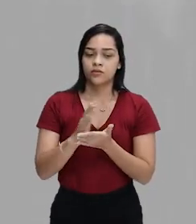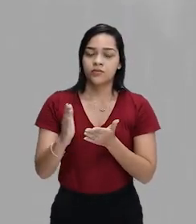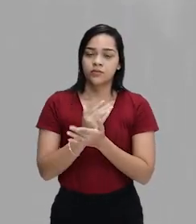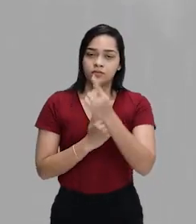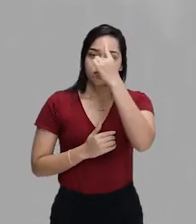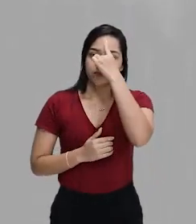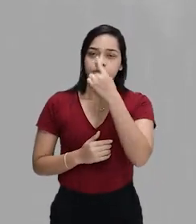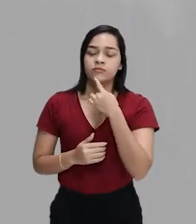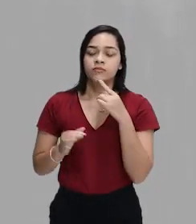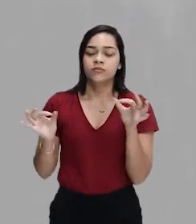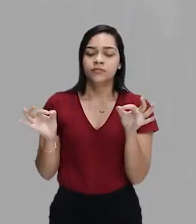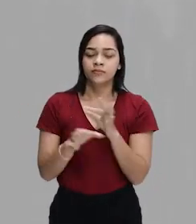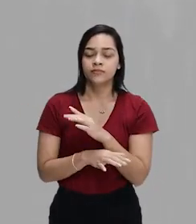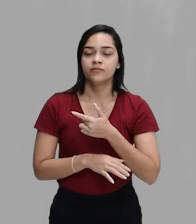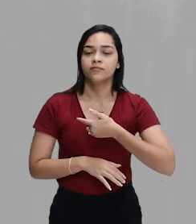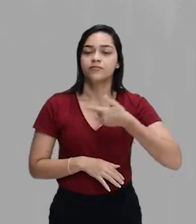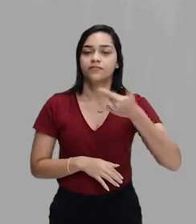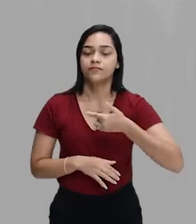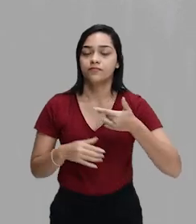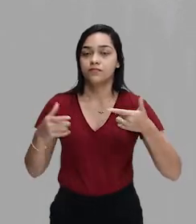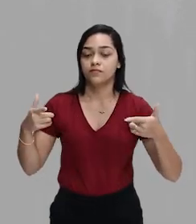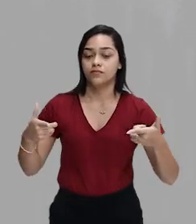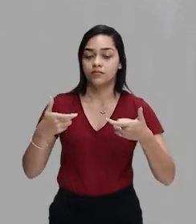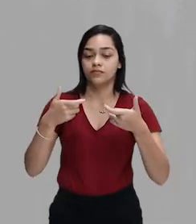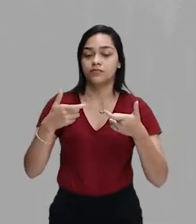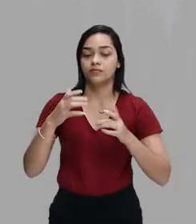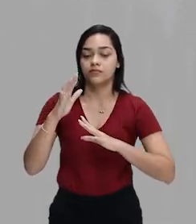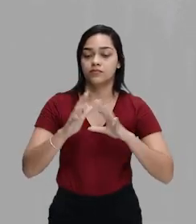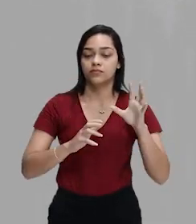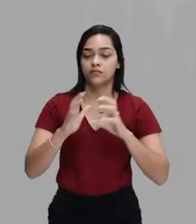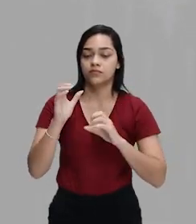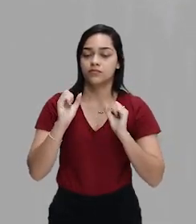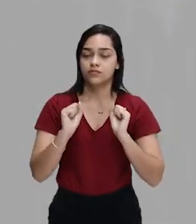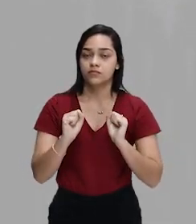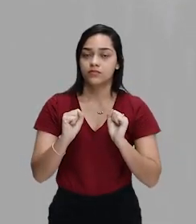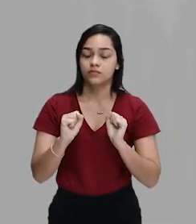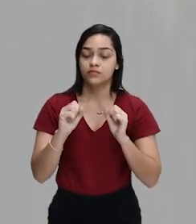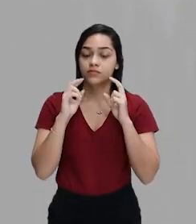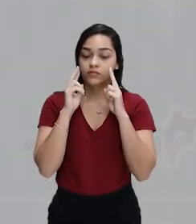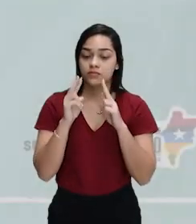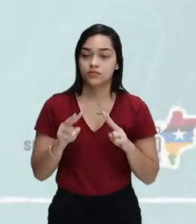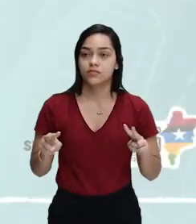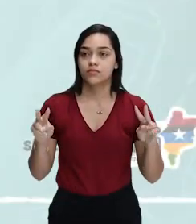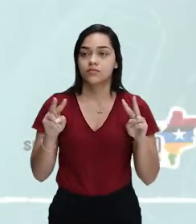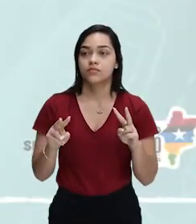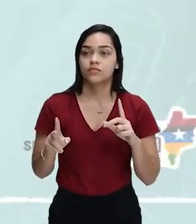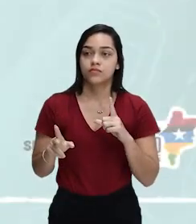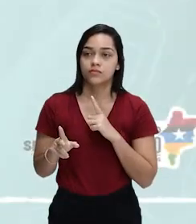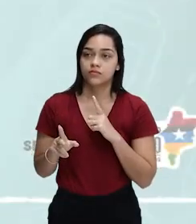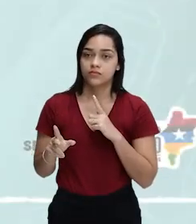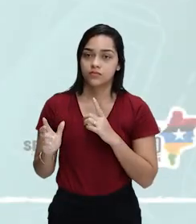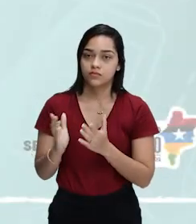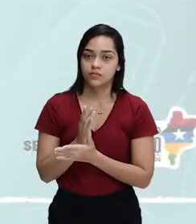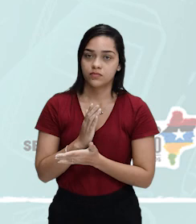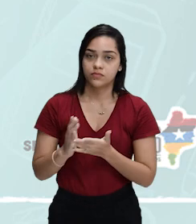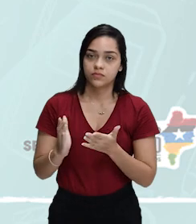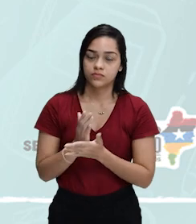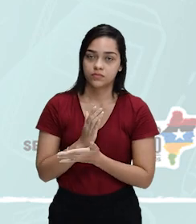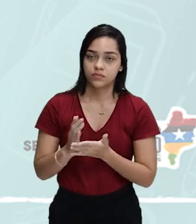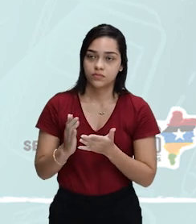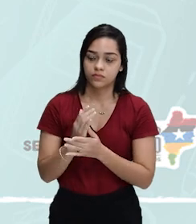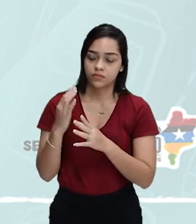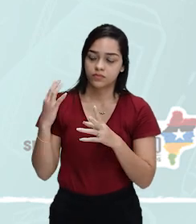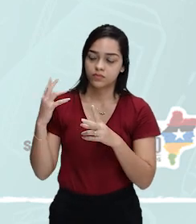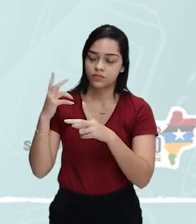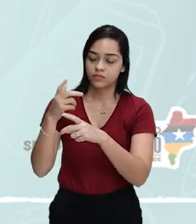do final da Segunda Guerra para que nós possamos visualizar alguns dos efeitos